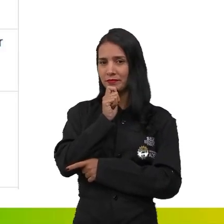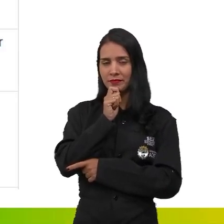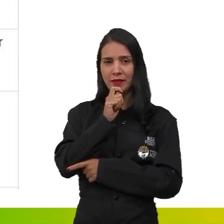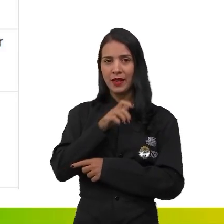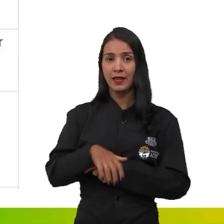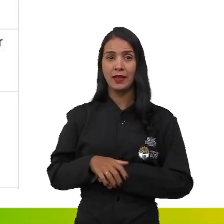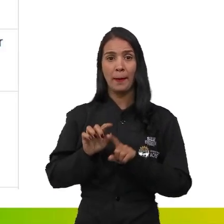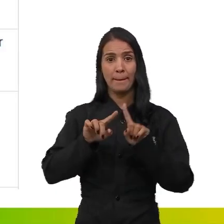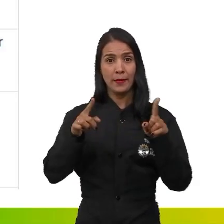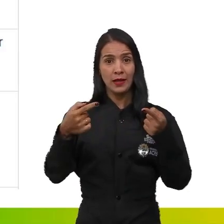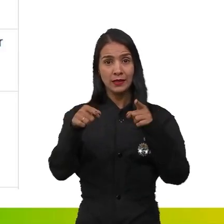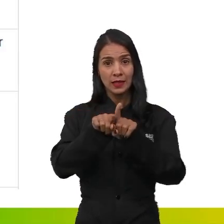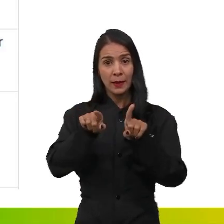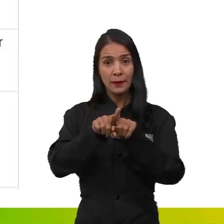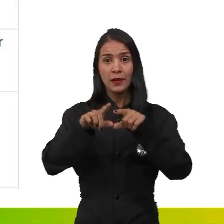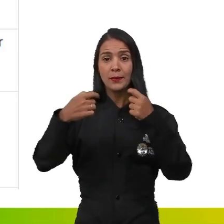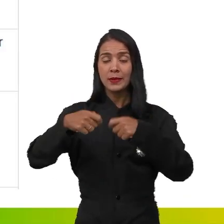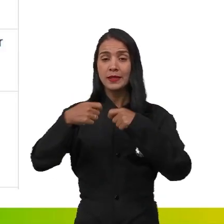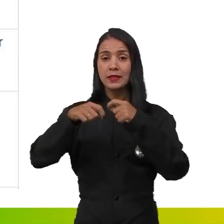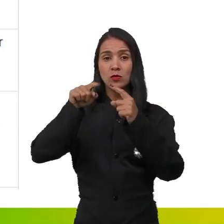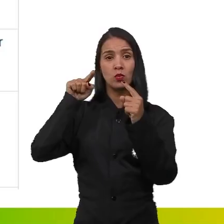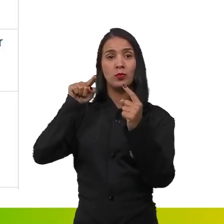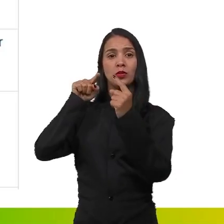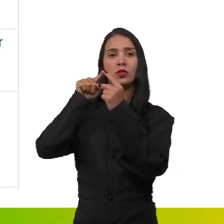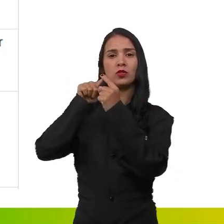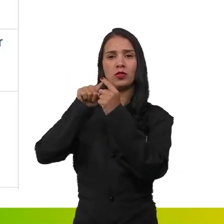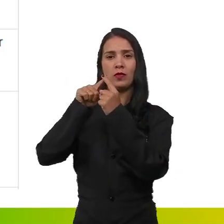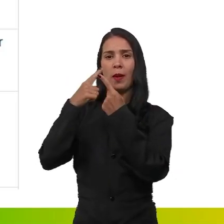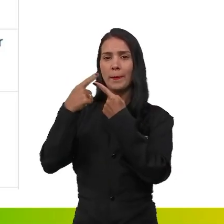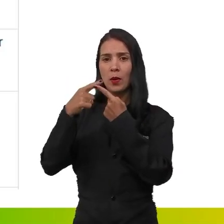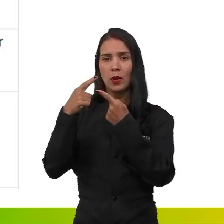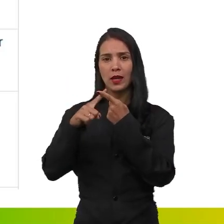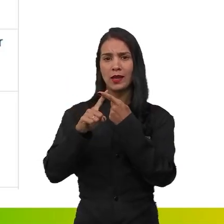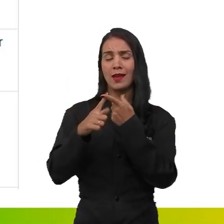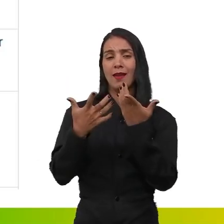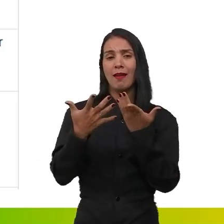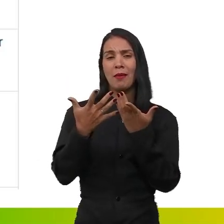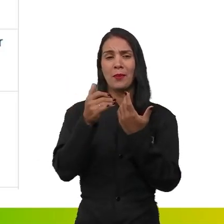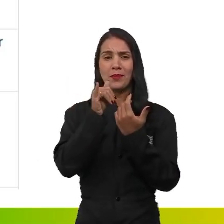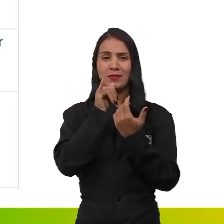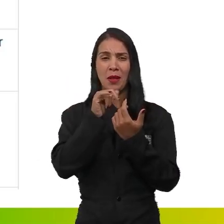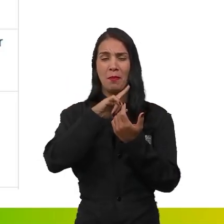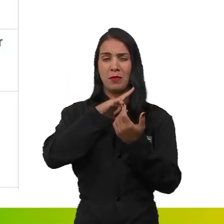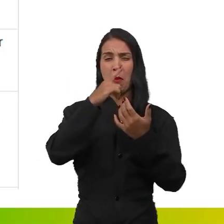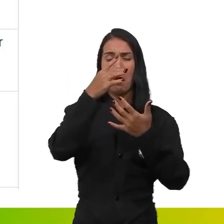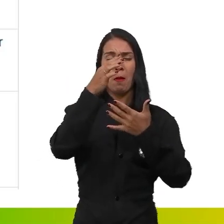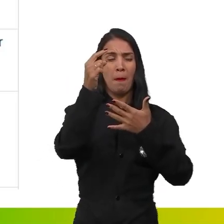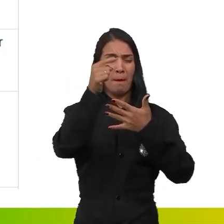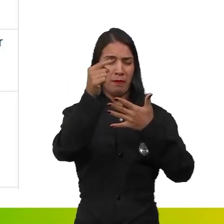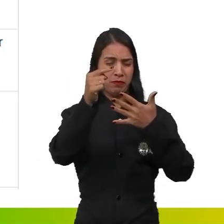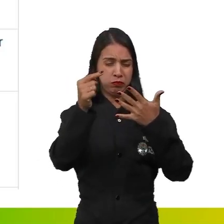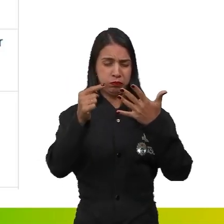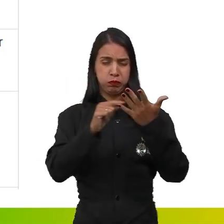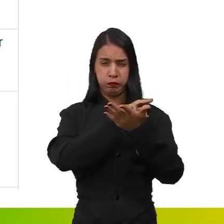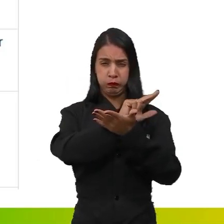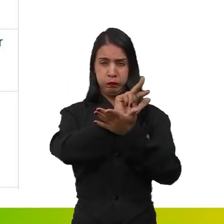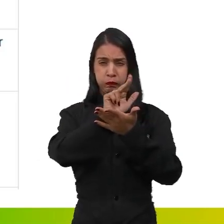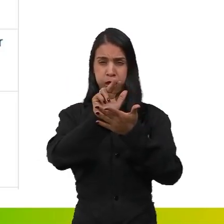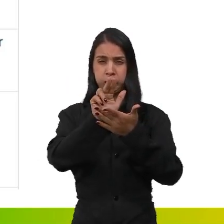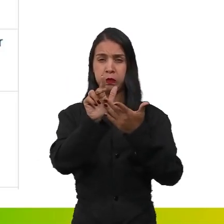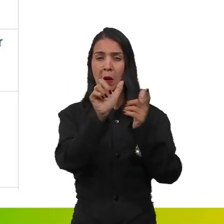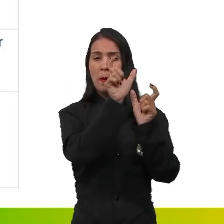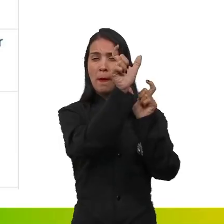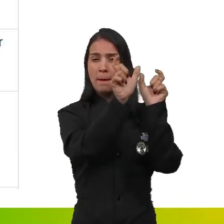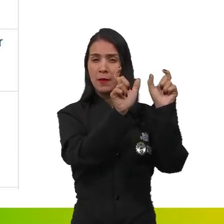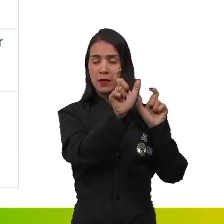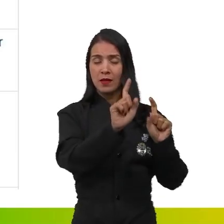não adianta eu ter esse repertório de elementos coesivos e lá na hora eu preciso